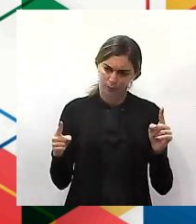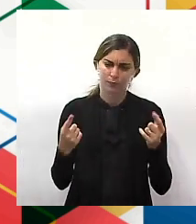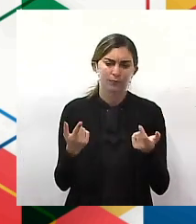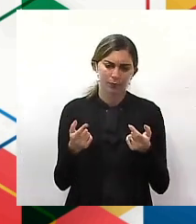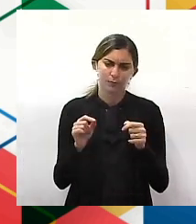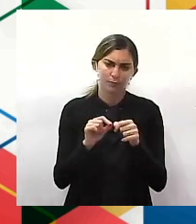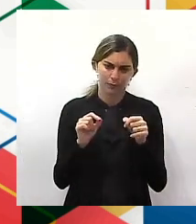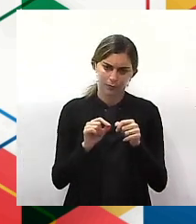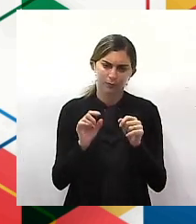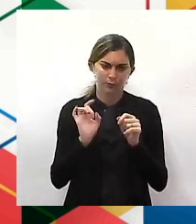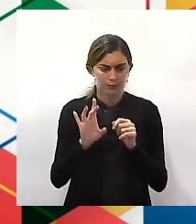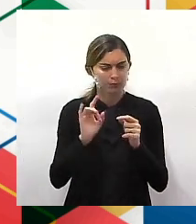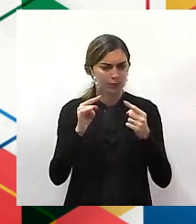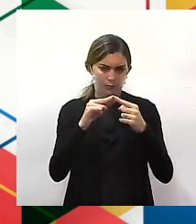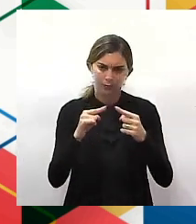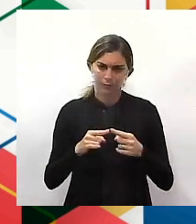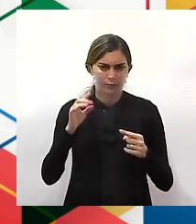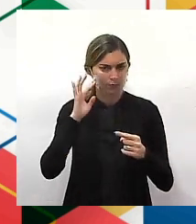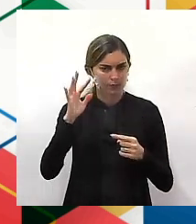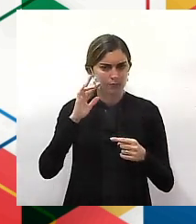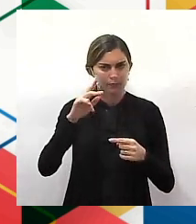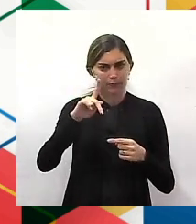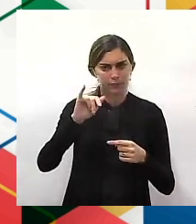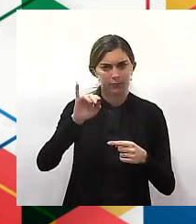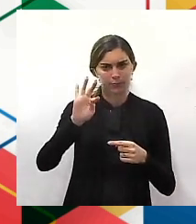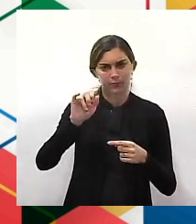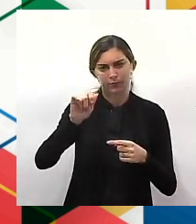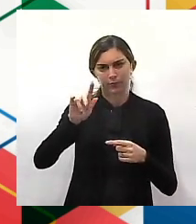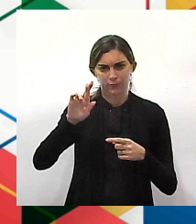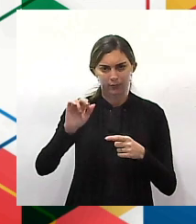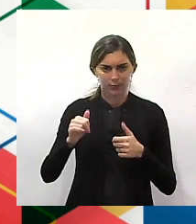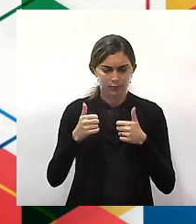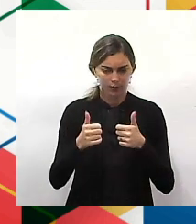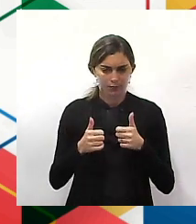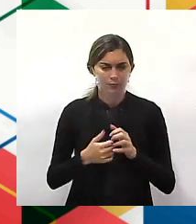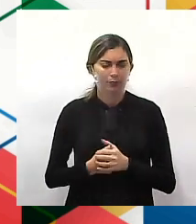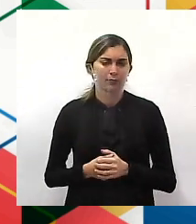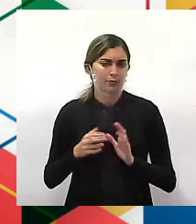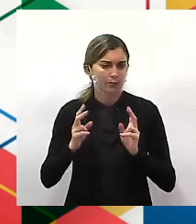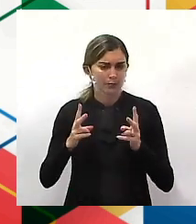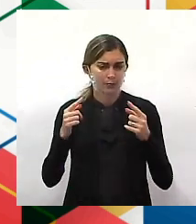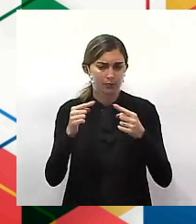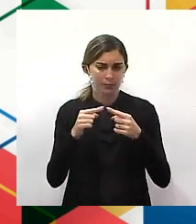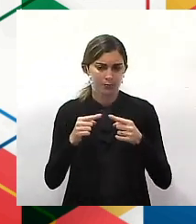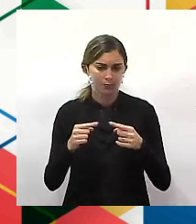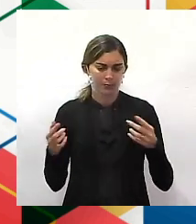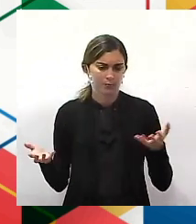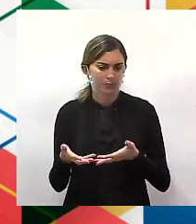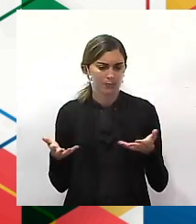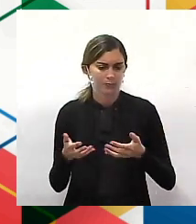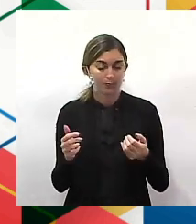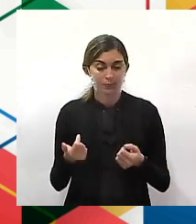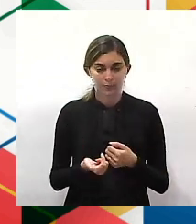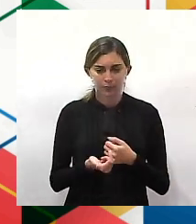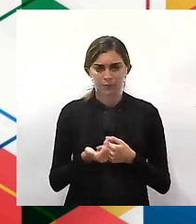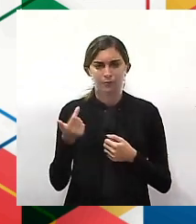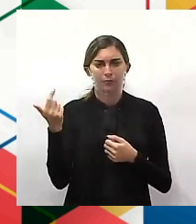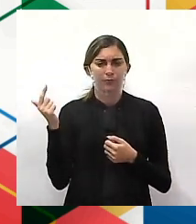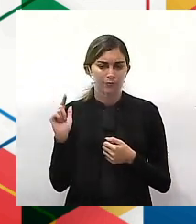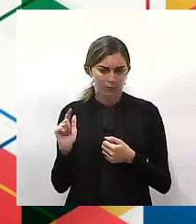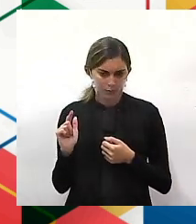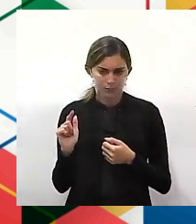aí é apenas a aplicação do teorema de Pitágoras, beleza? Então vamos aplicar agora em outras